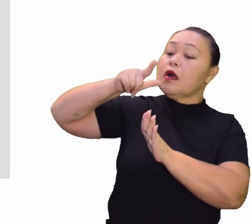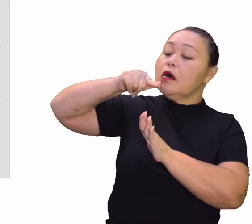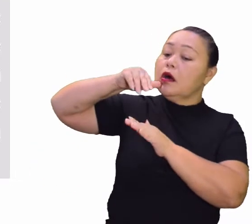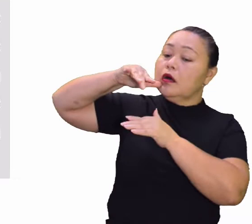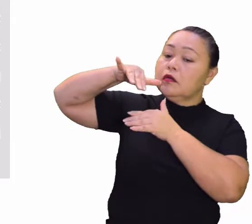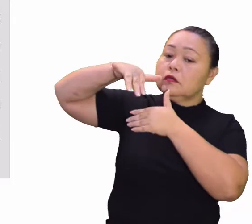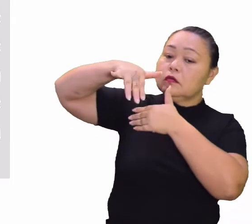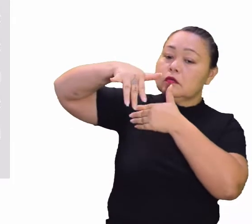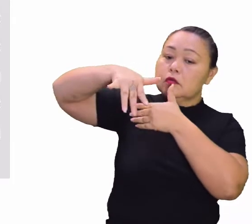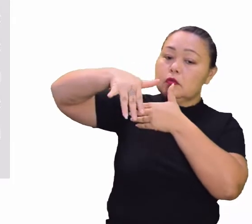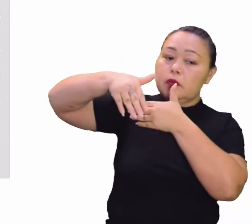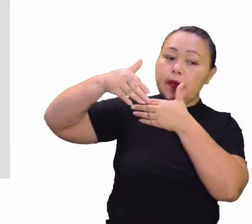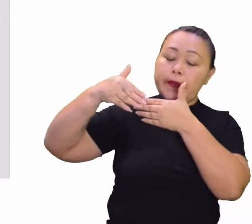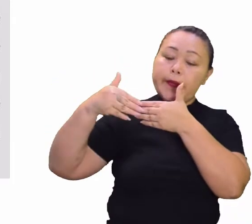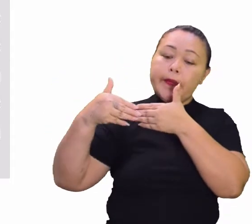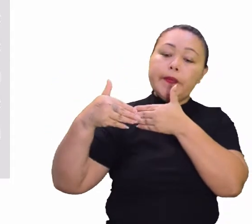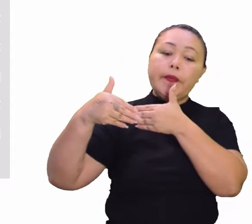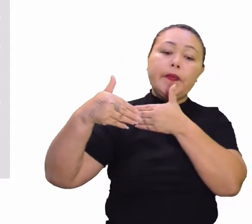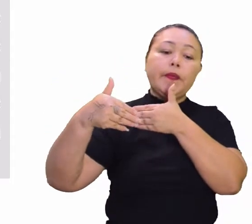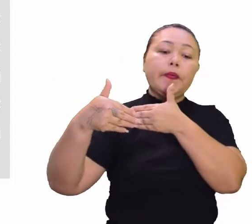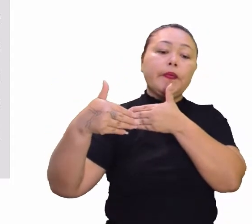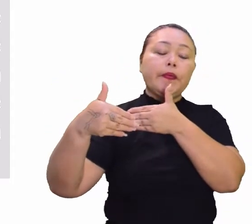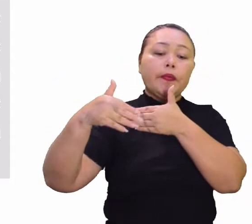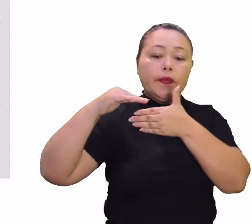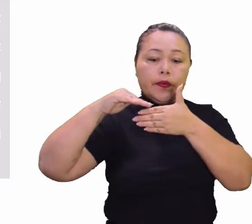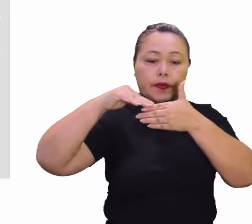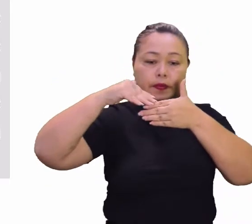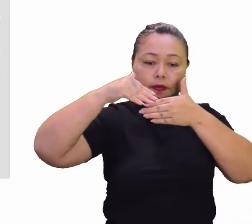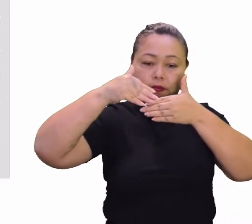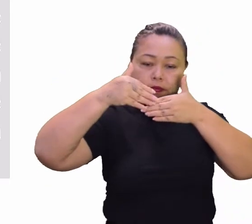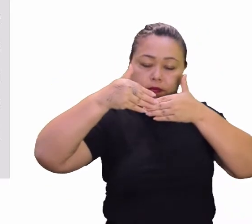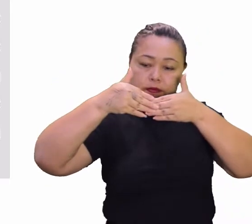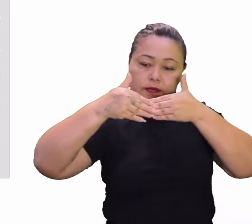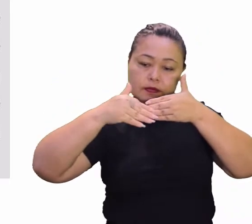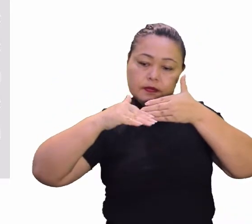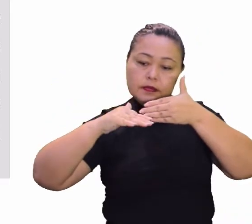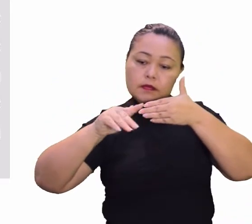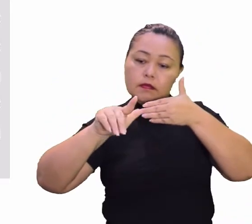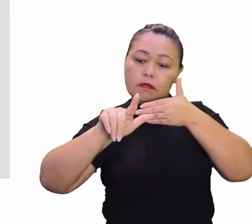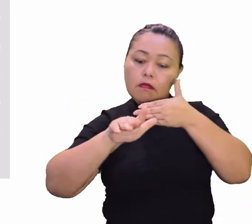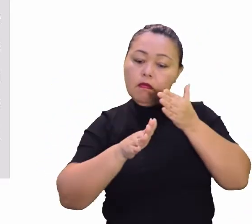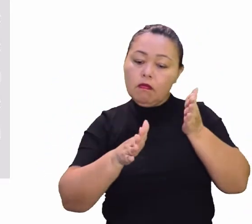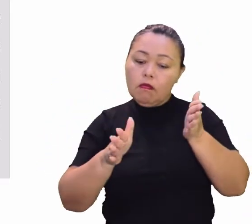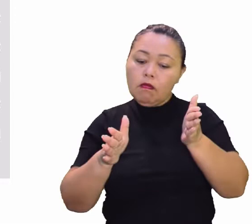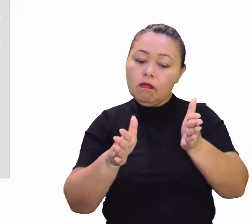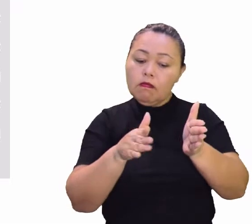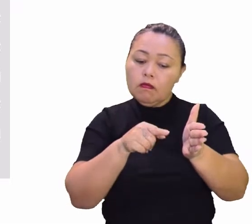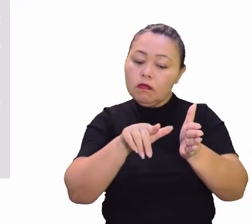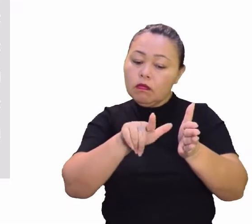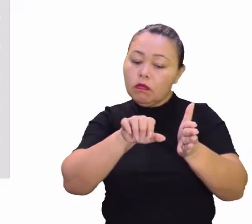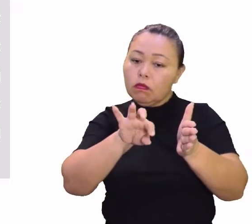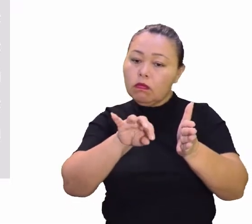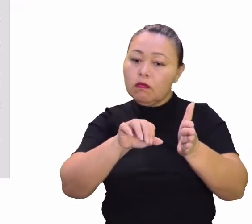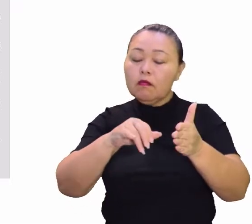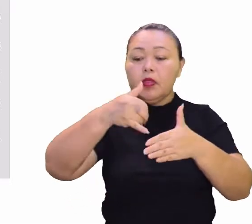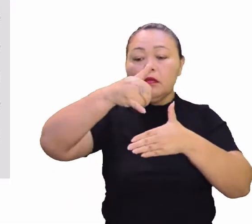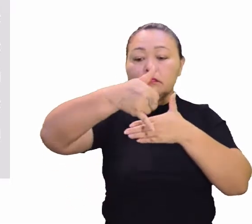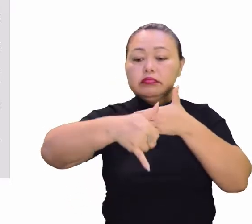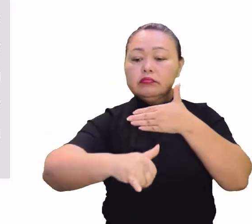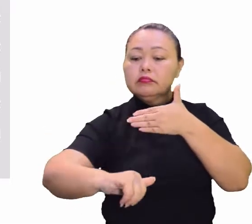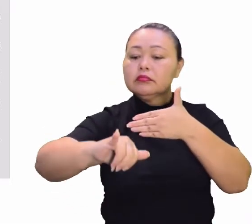elevada, correndo inicialmente com acentuada declividade em leito